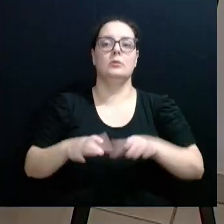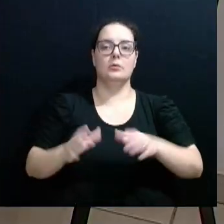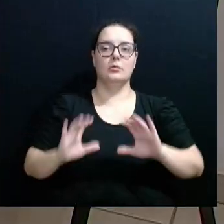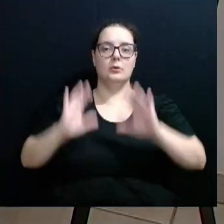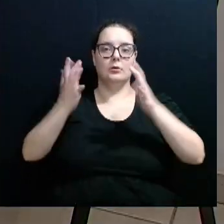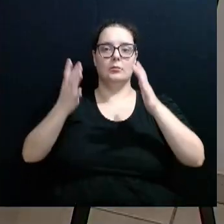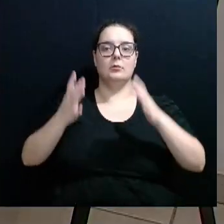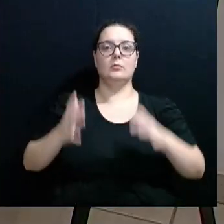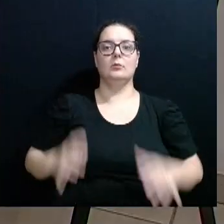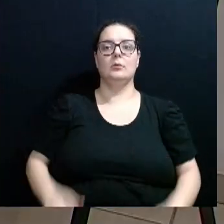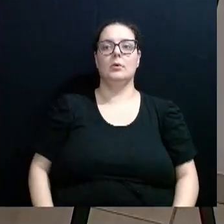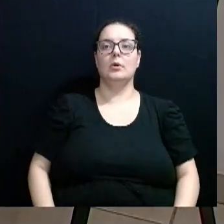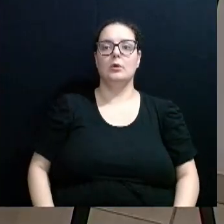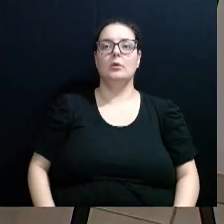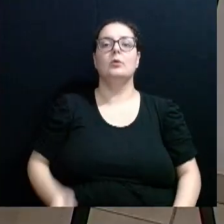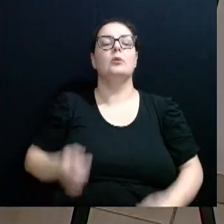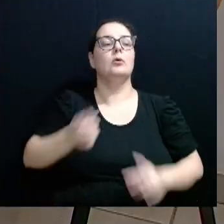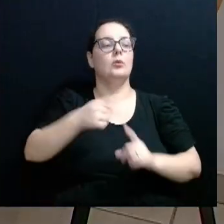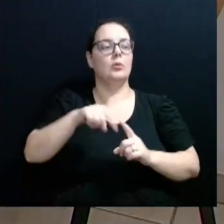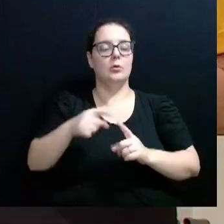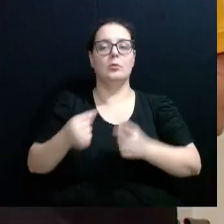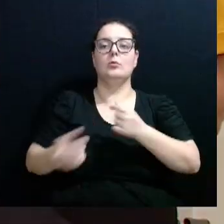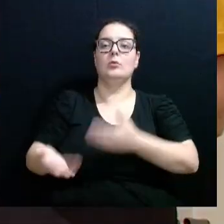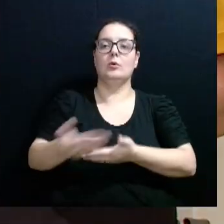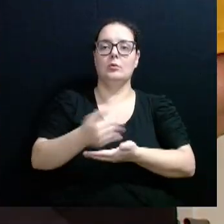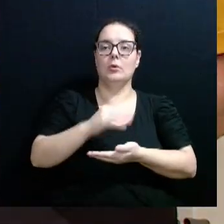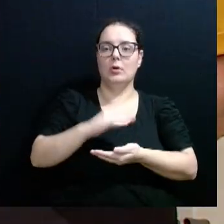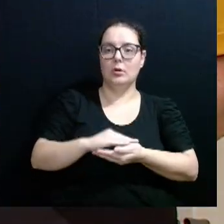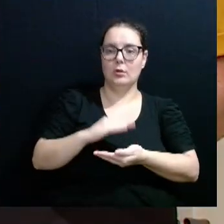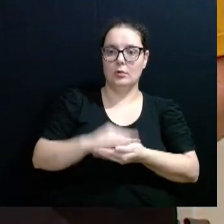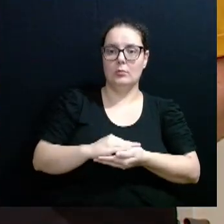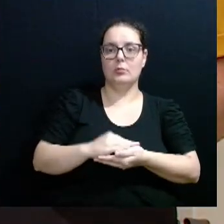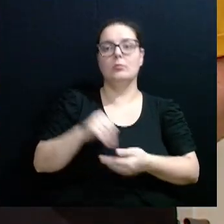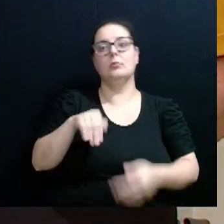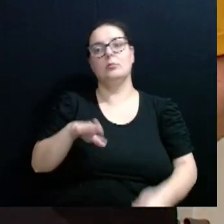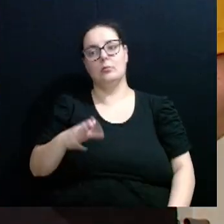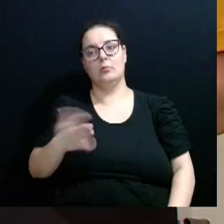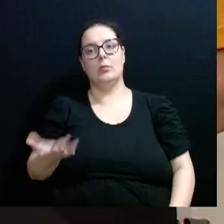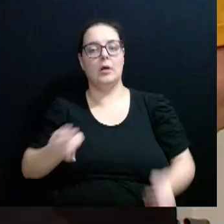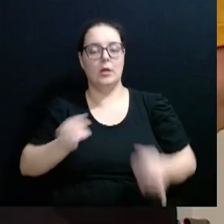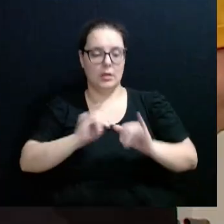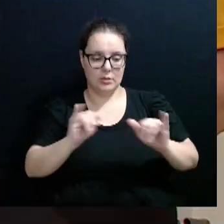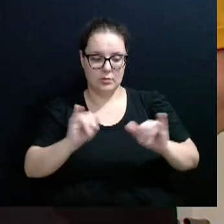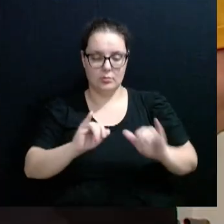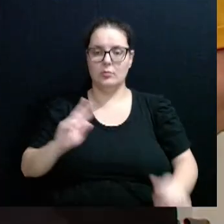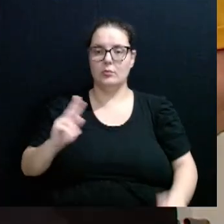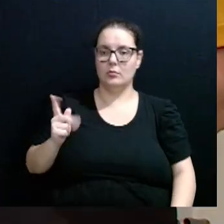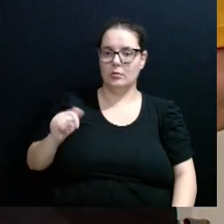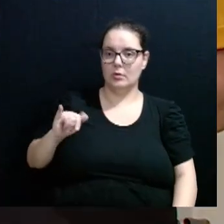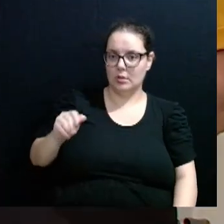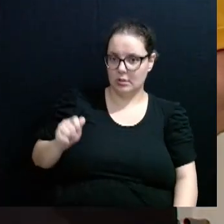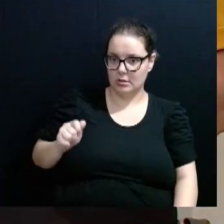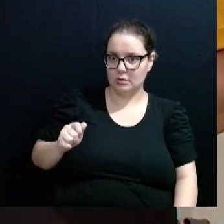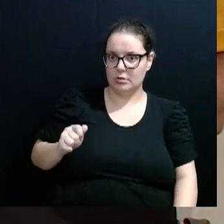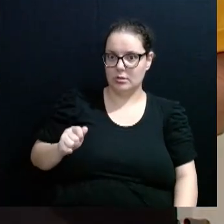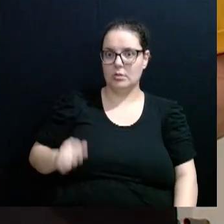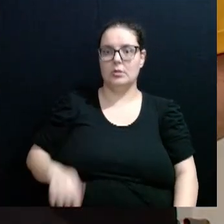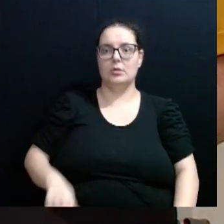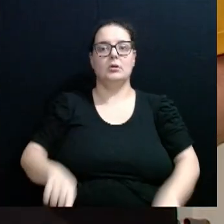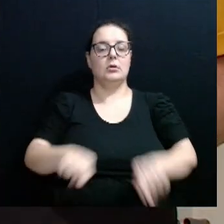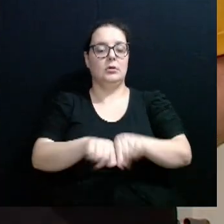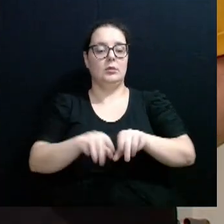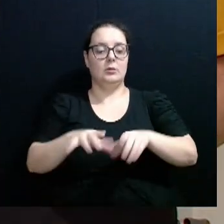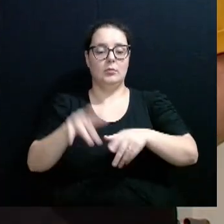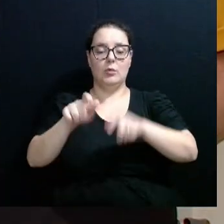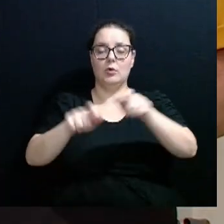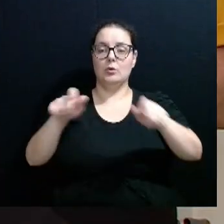o objetivo de arrecadar fundos, além de divulgar o AJA, e o grupo de pessoas, que eu